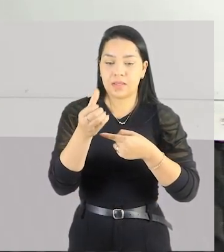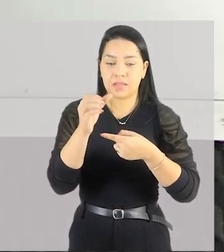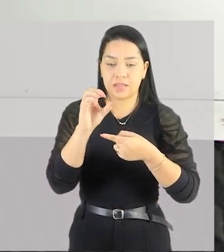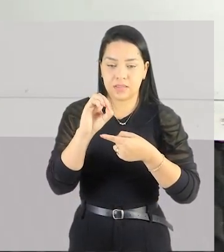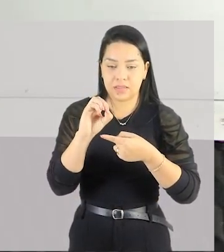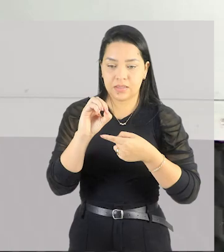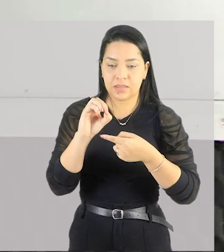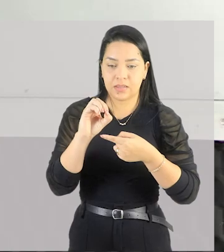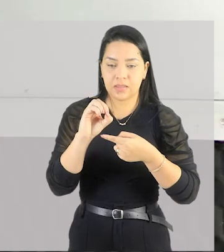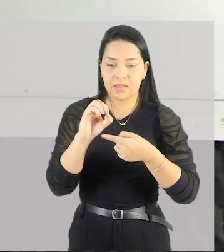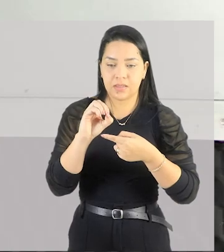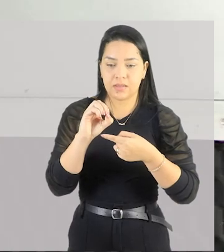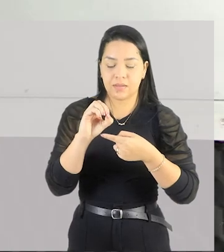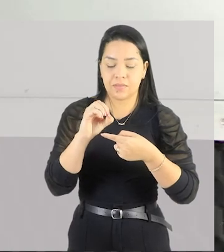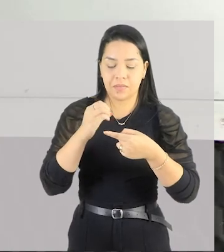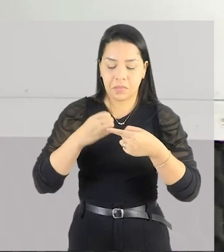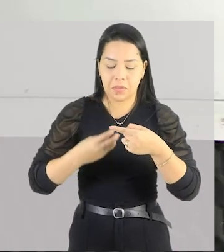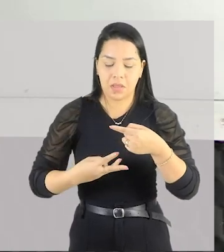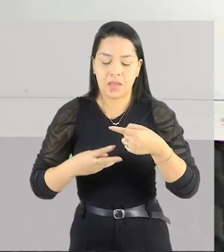quanto? 60.